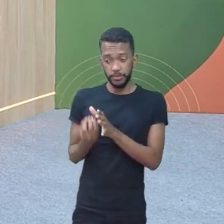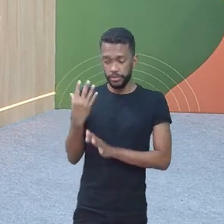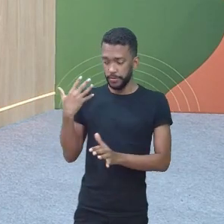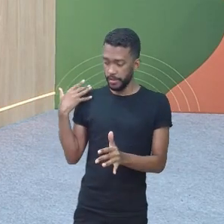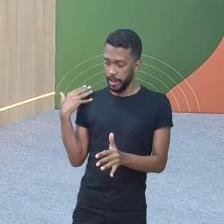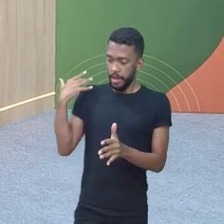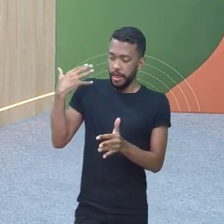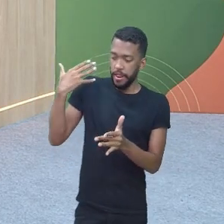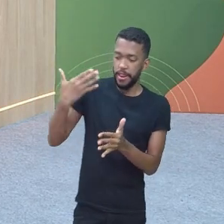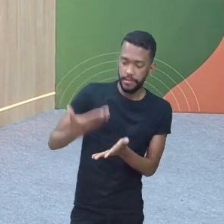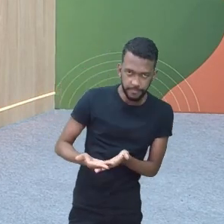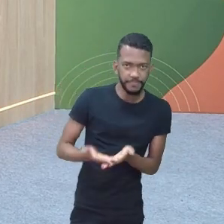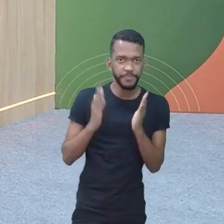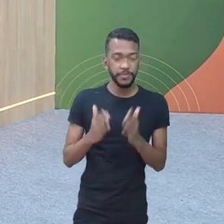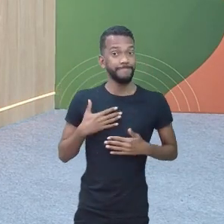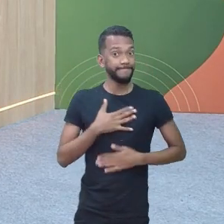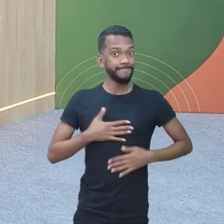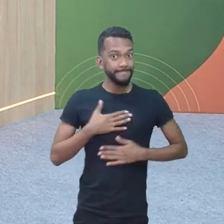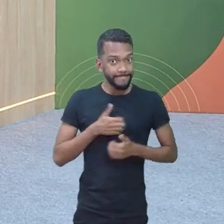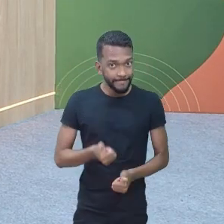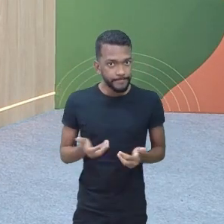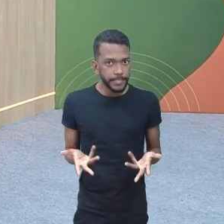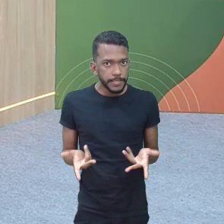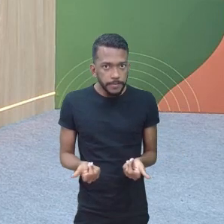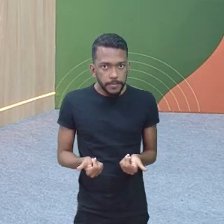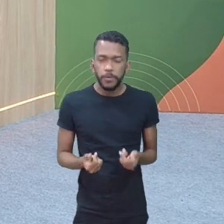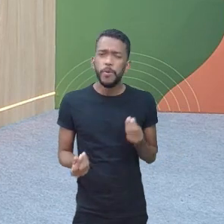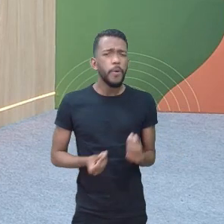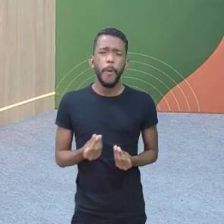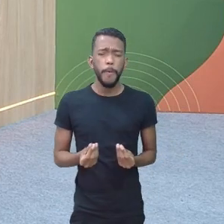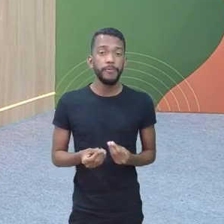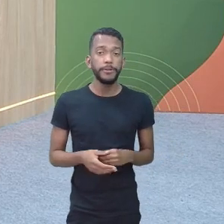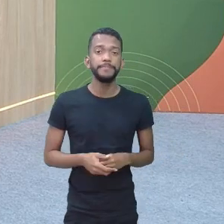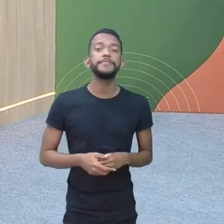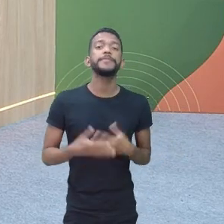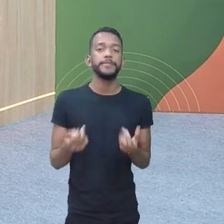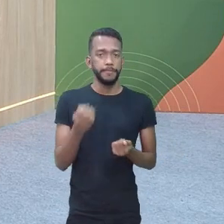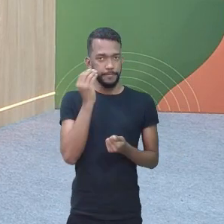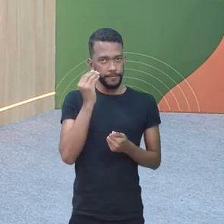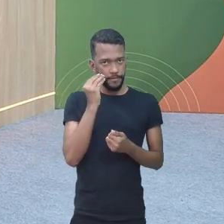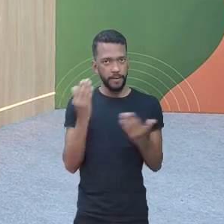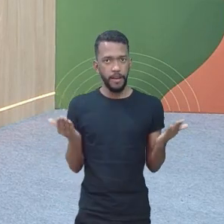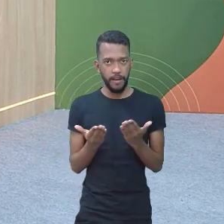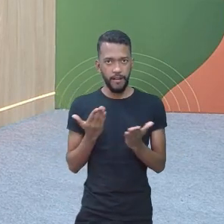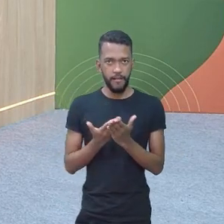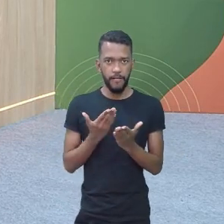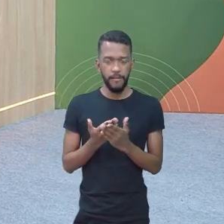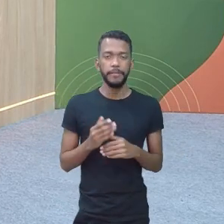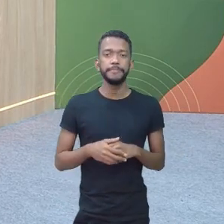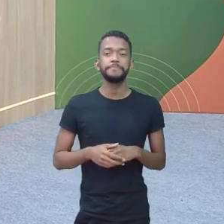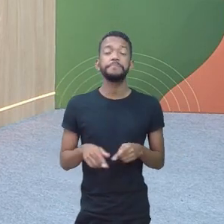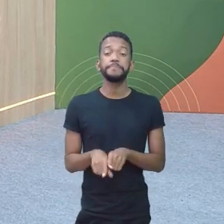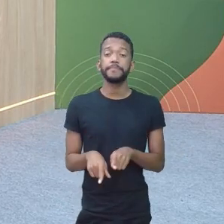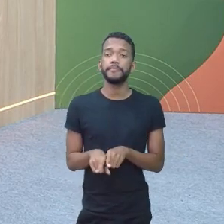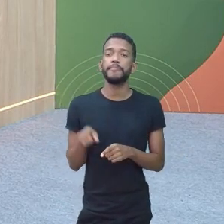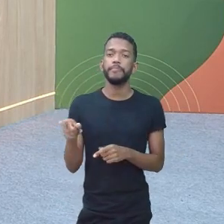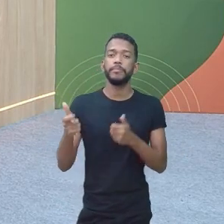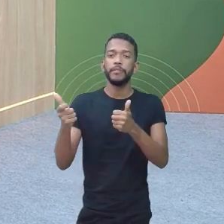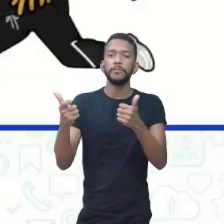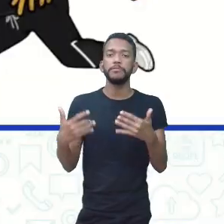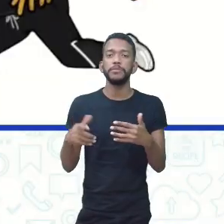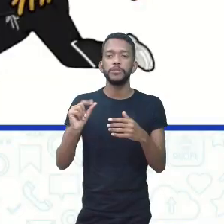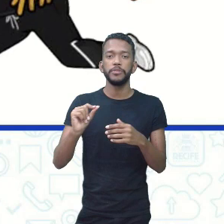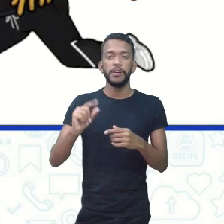é que ele surgiu? E como é que ele se tornou o que é hoje? Isso a gente vai ver nessa aula. E aí ele diz também que é uma